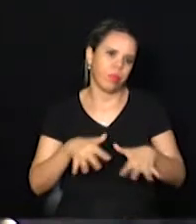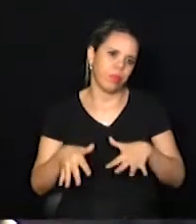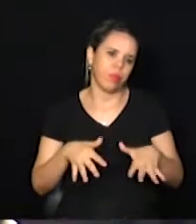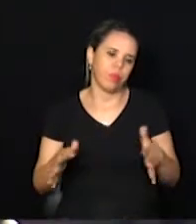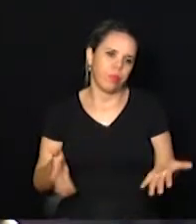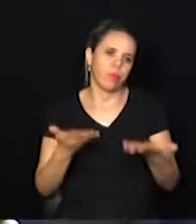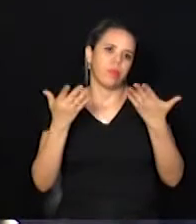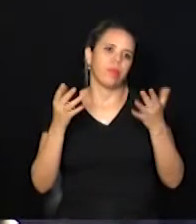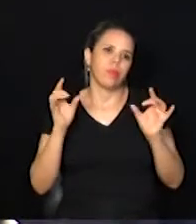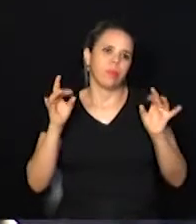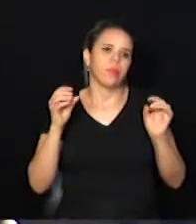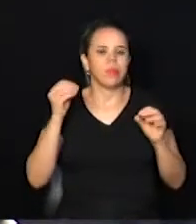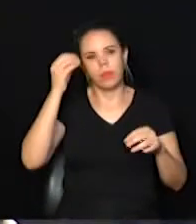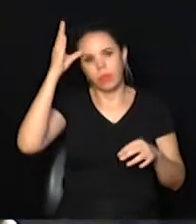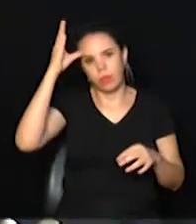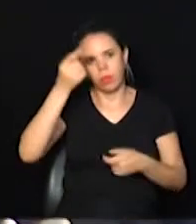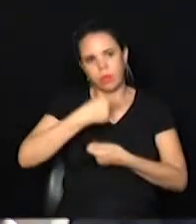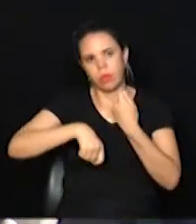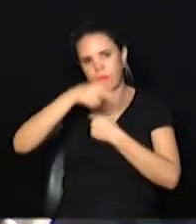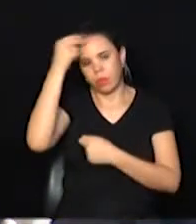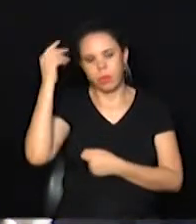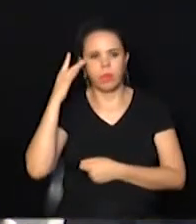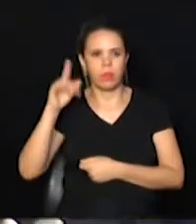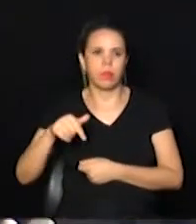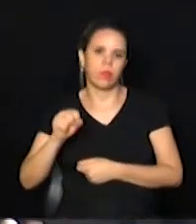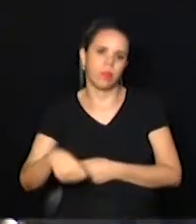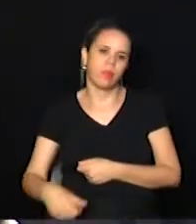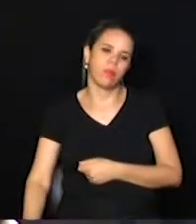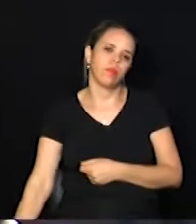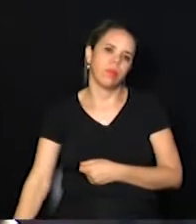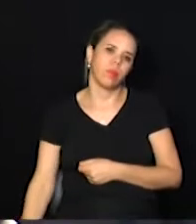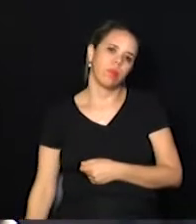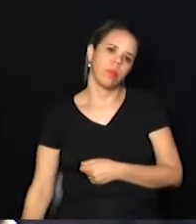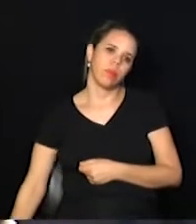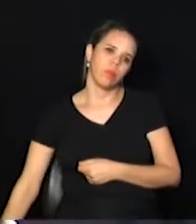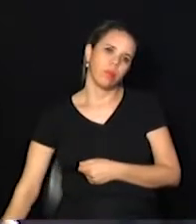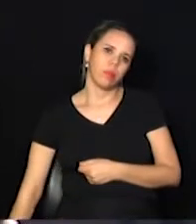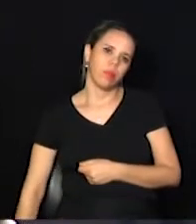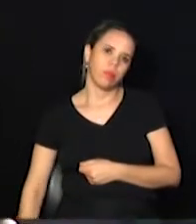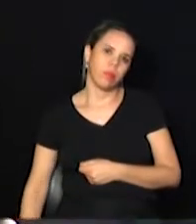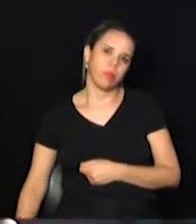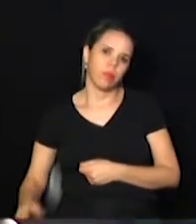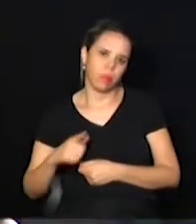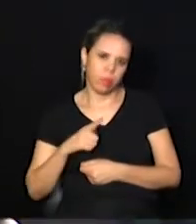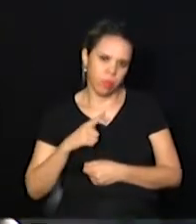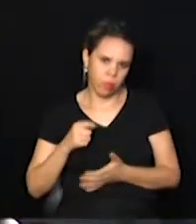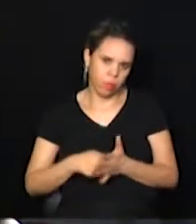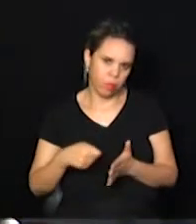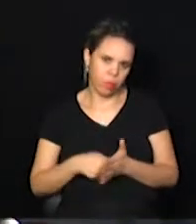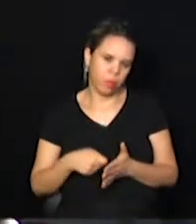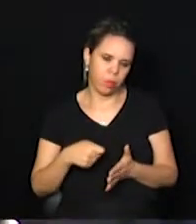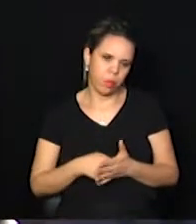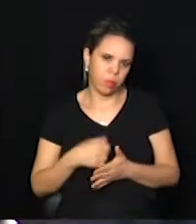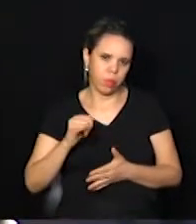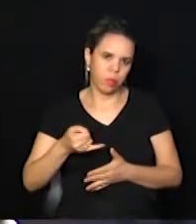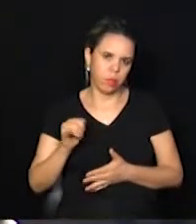essa riqueza para a administração pública. Eu acho que essa síntese que vale a pena, que nós temos que insistir,